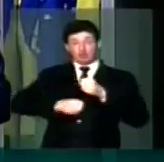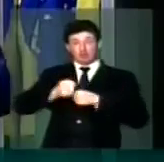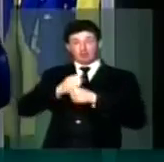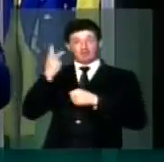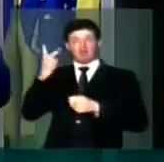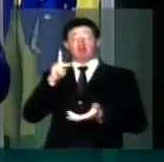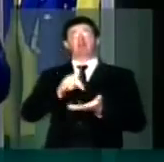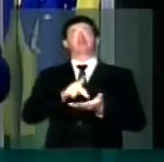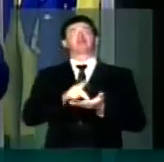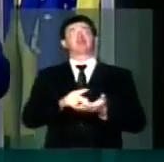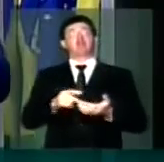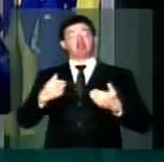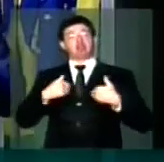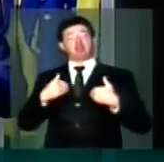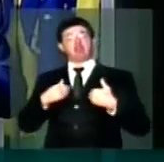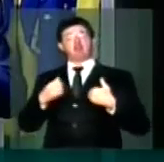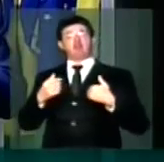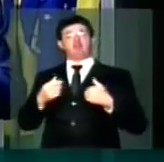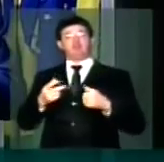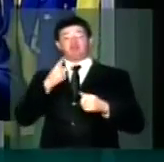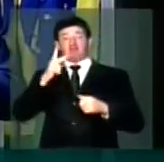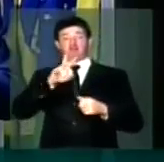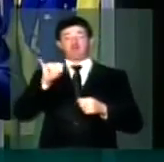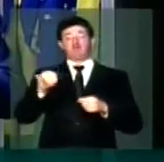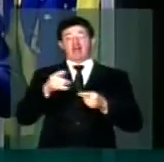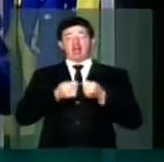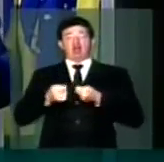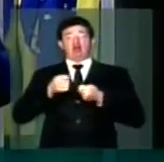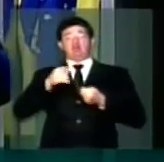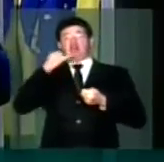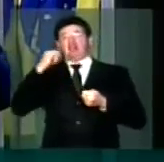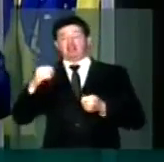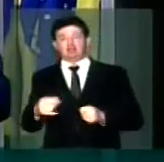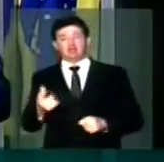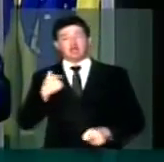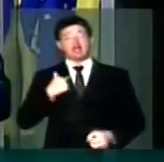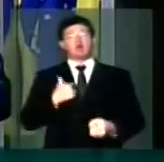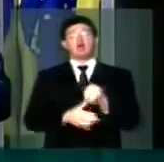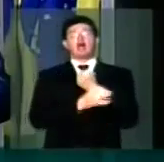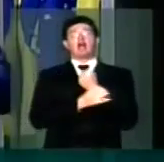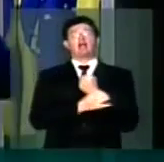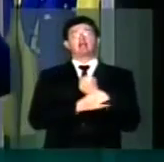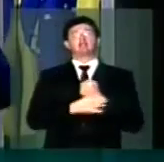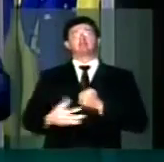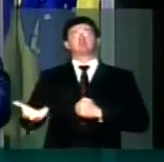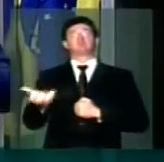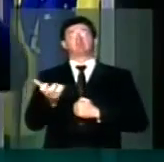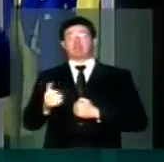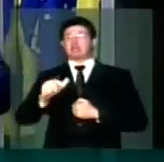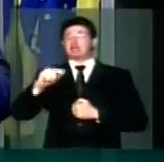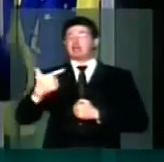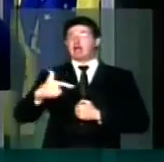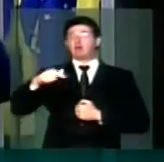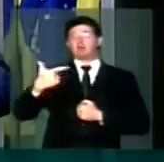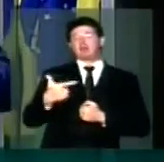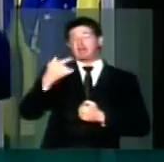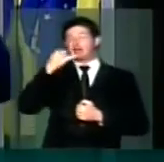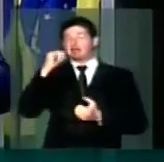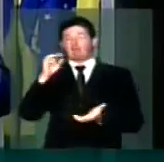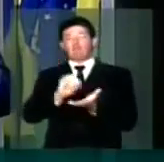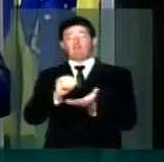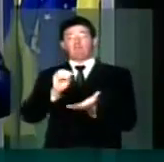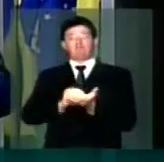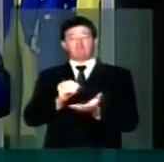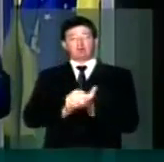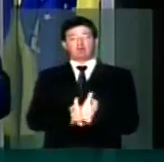afirmava: chegaram a dizer que iria haver racionamento de energia, quero garantir, não haverá falta de luz